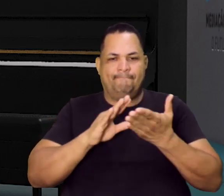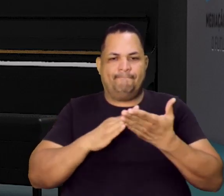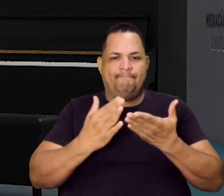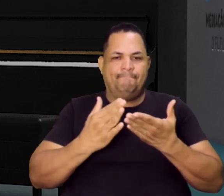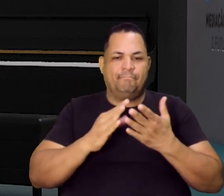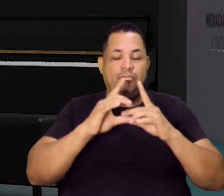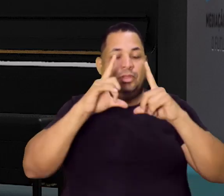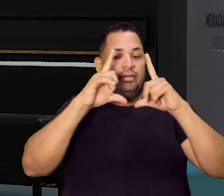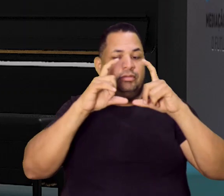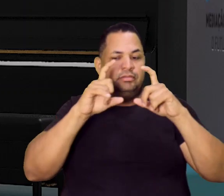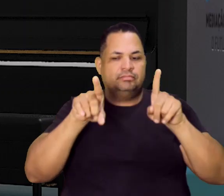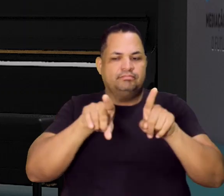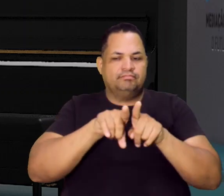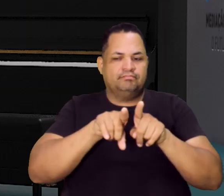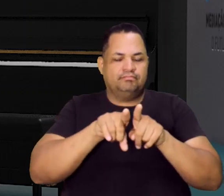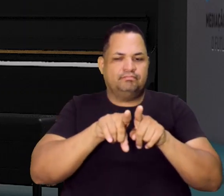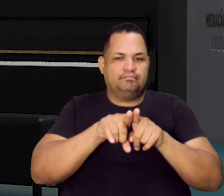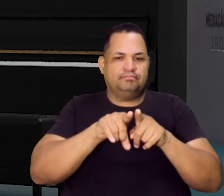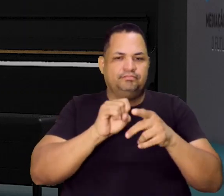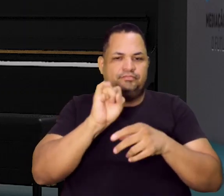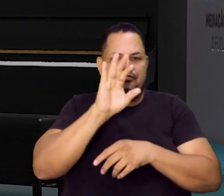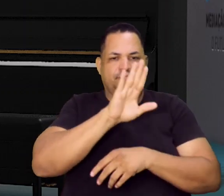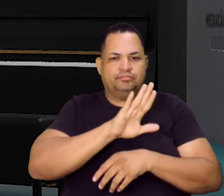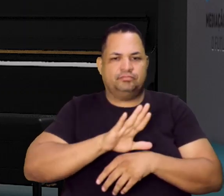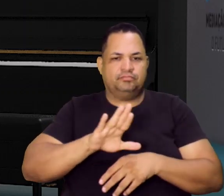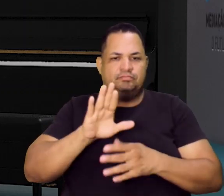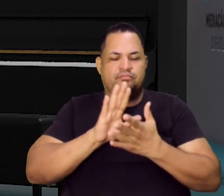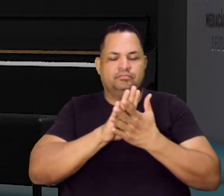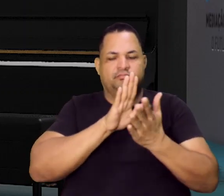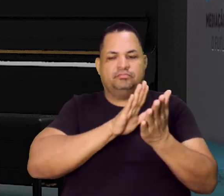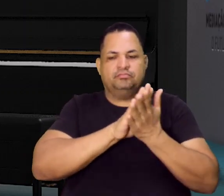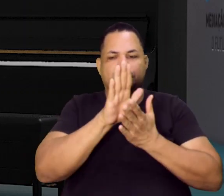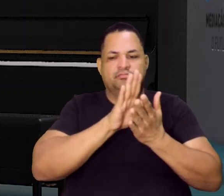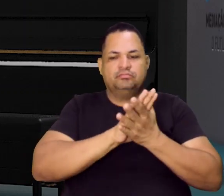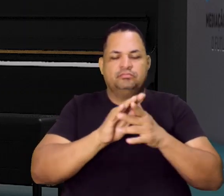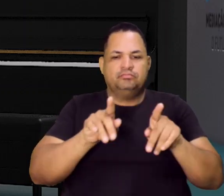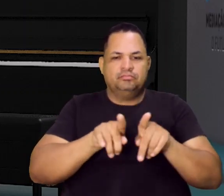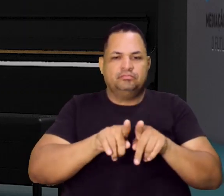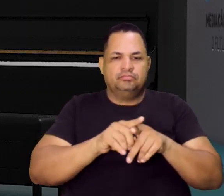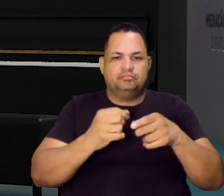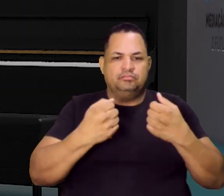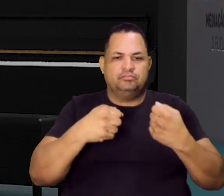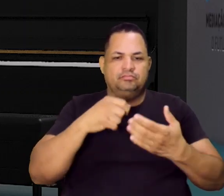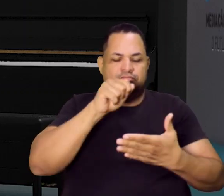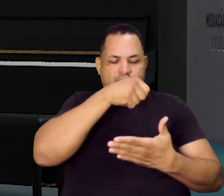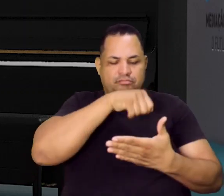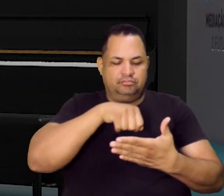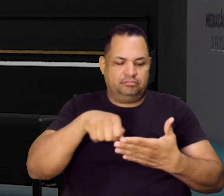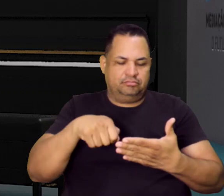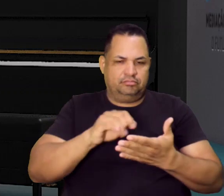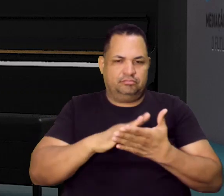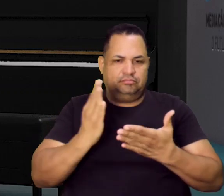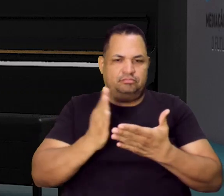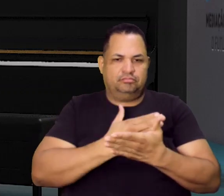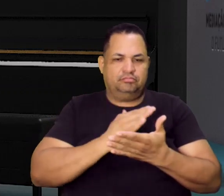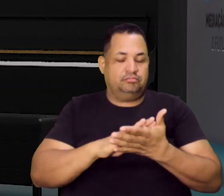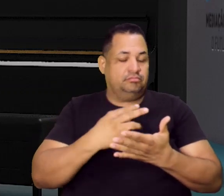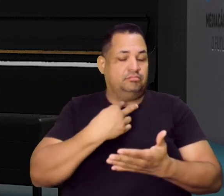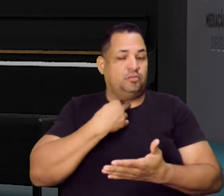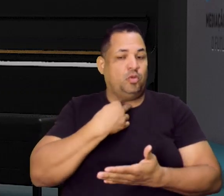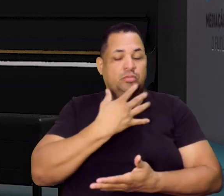uma fotografia e as imagens também na publicidade. Então, vocês podem estar anotando no caderno para vocês não